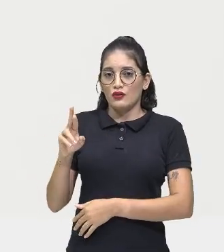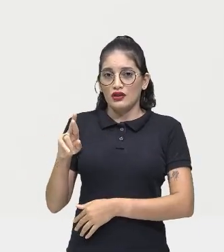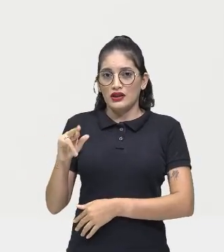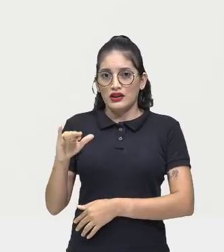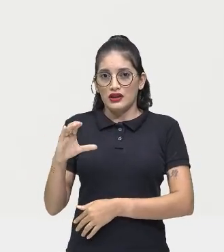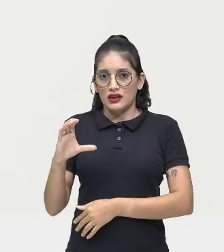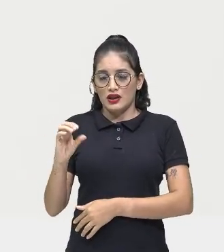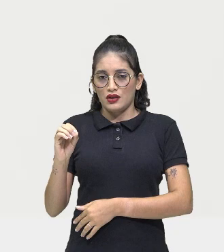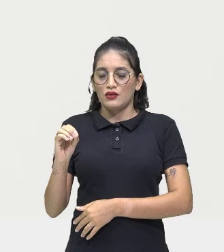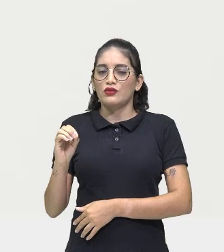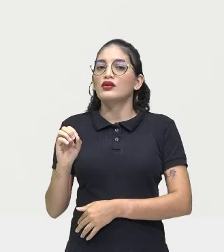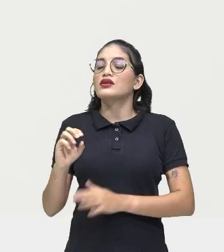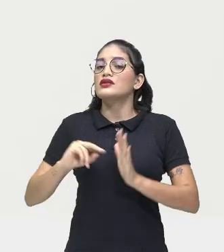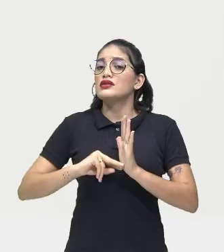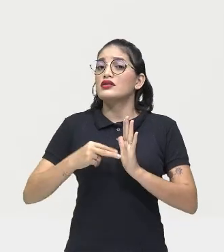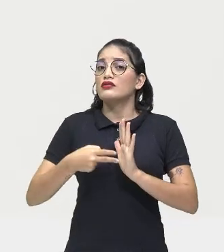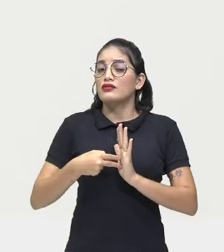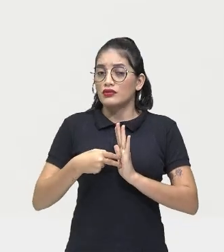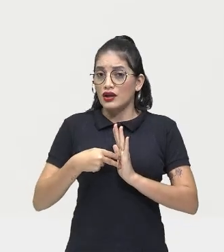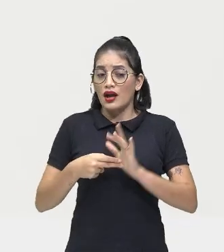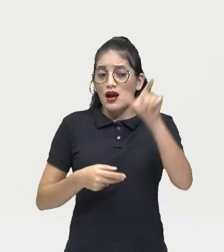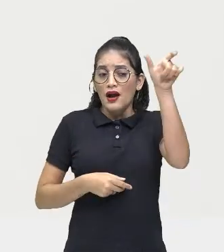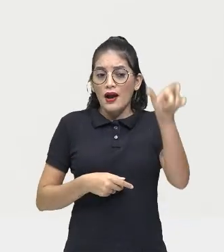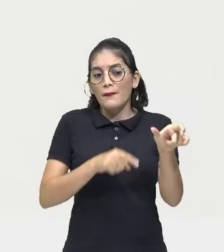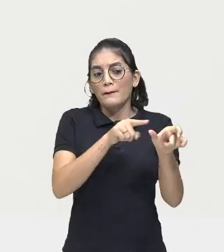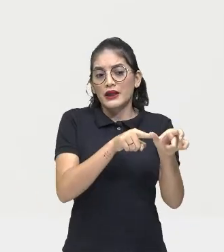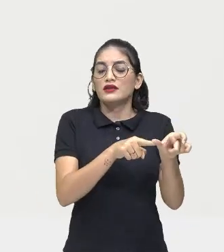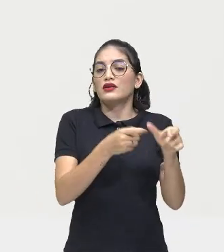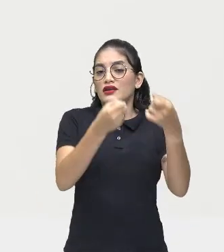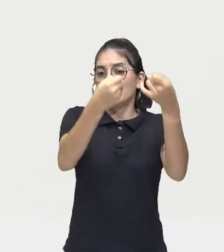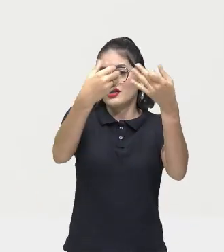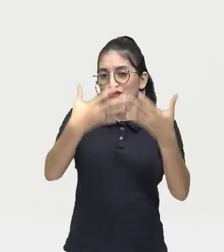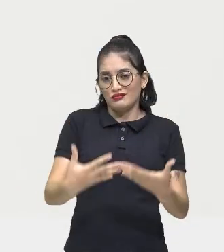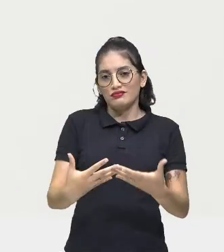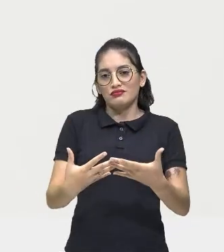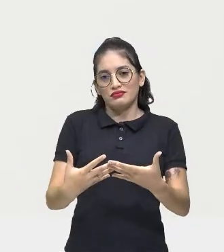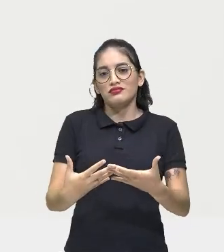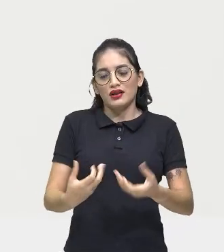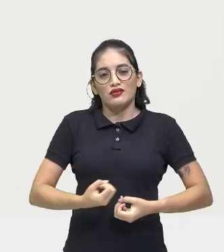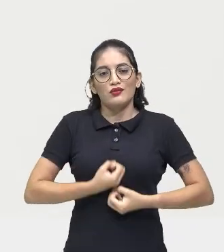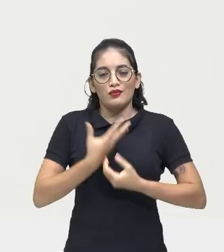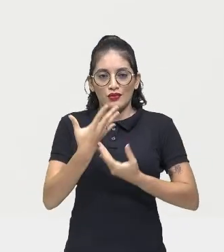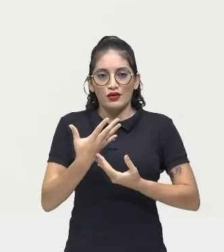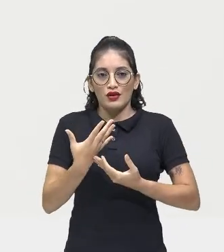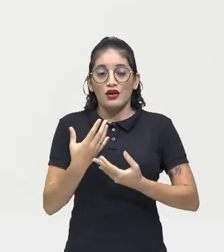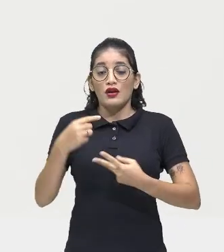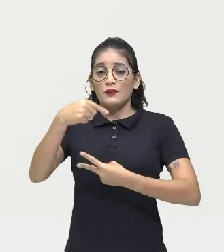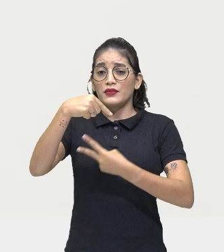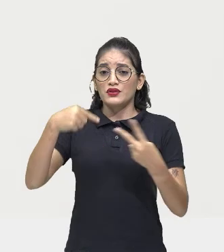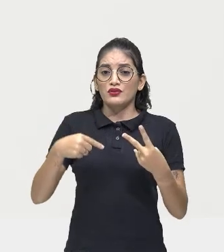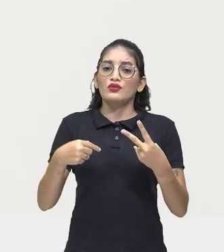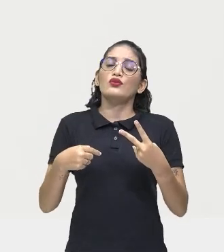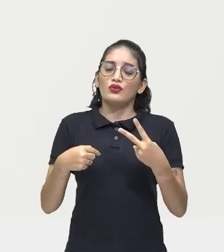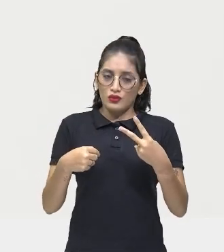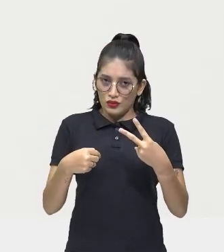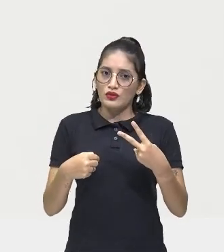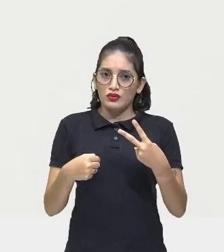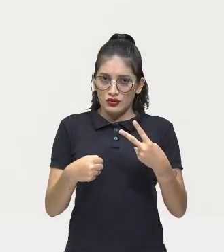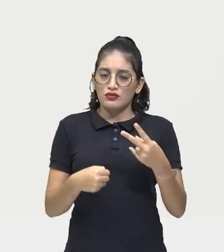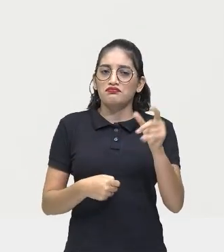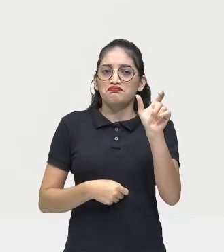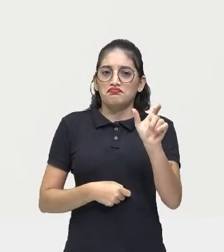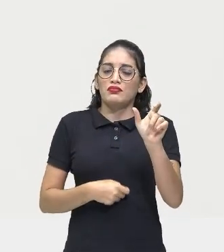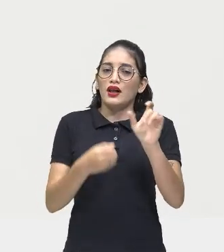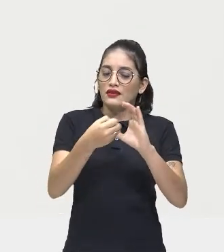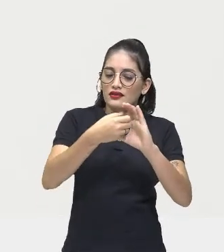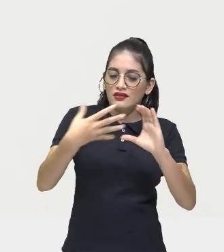que o lírico é a pessoa que fala no poema. Então a gente confirma, são dois enunciados que atribuem